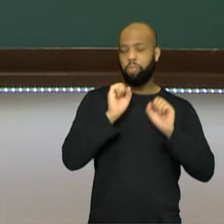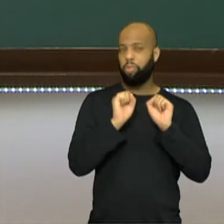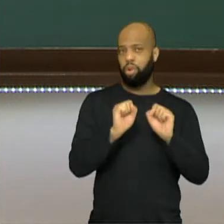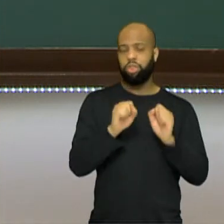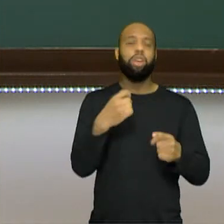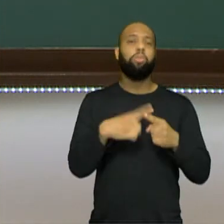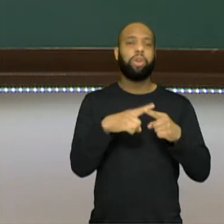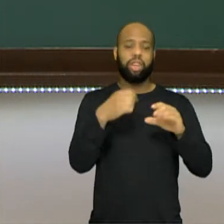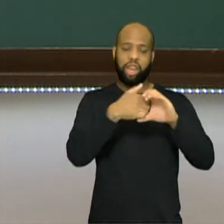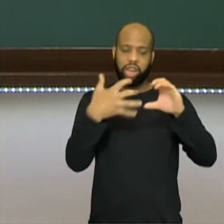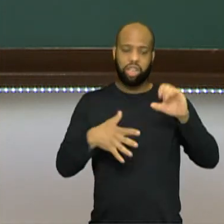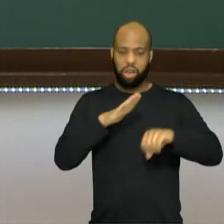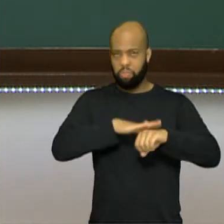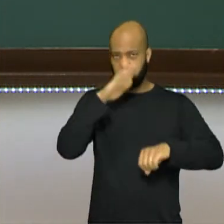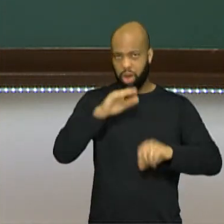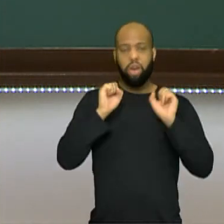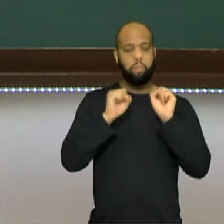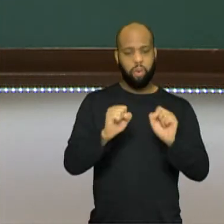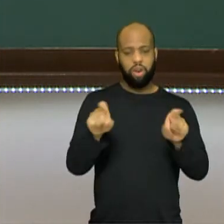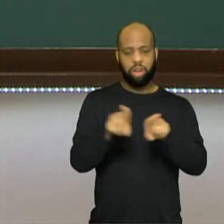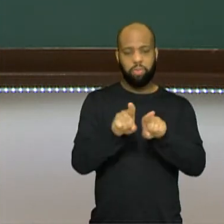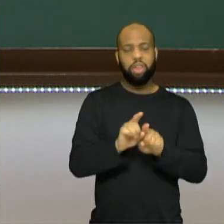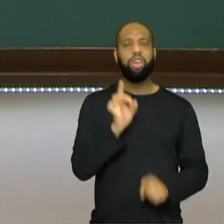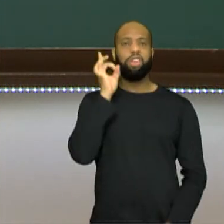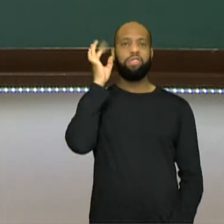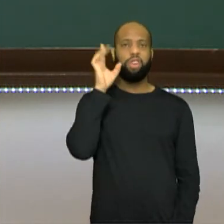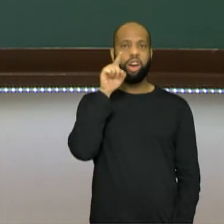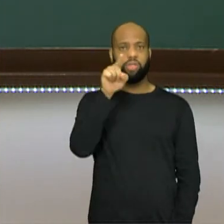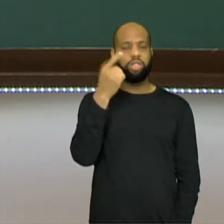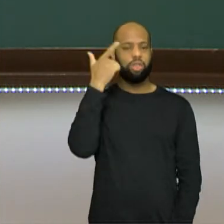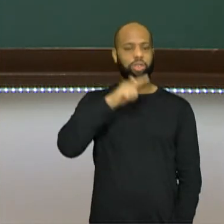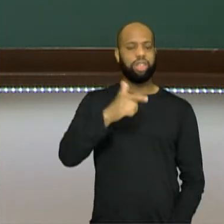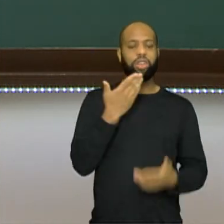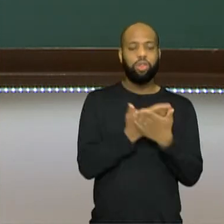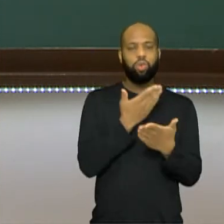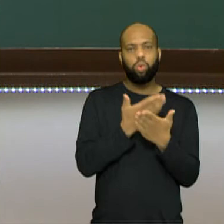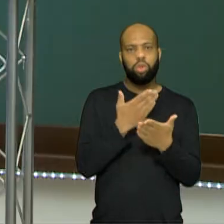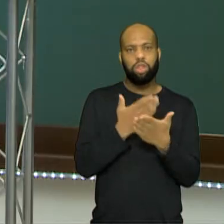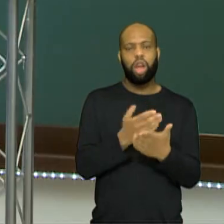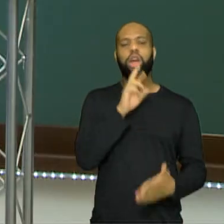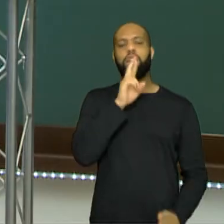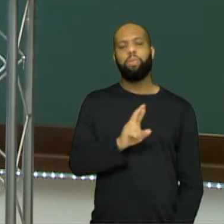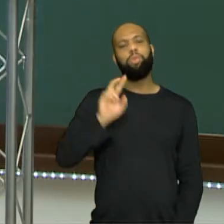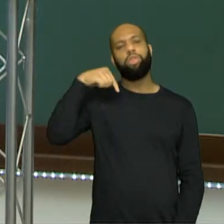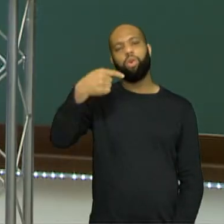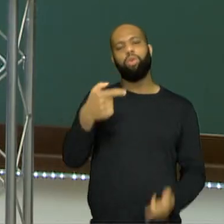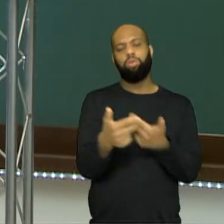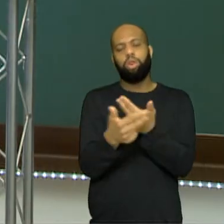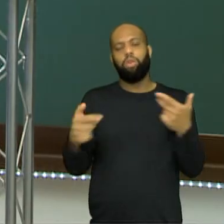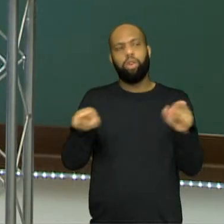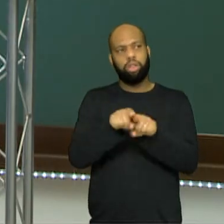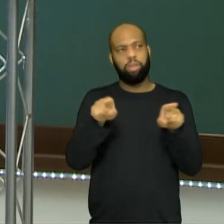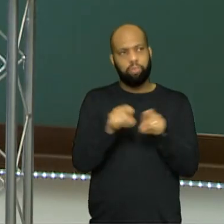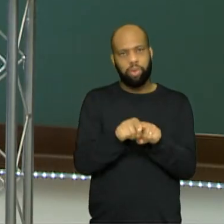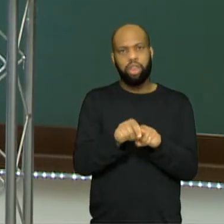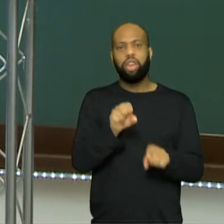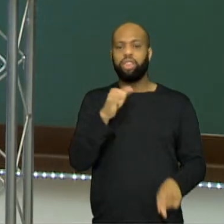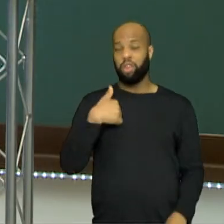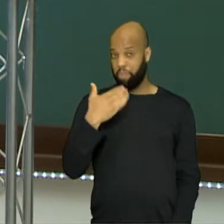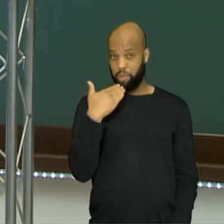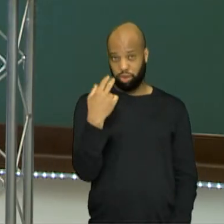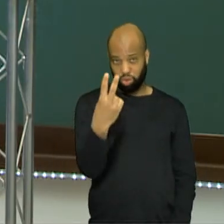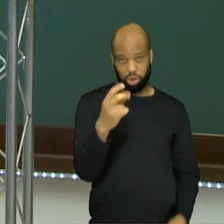duas características fica muito mais fácil de você estruturar uma resposta posterior. Sempre avance um pouquinho